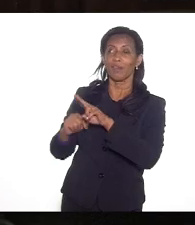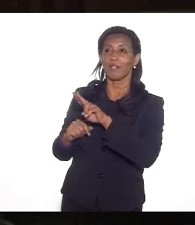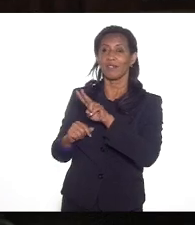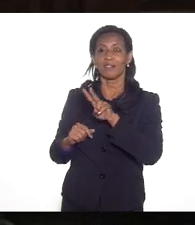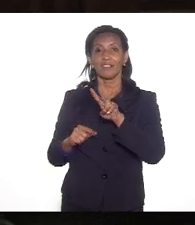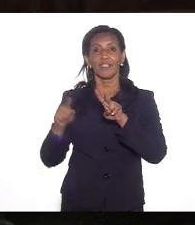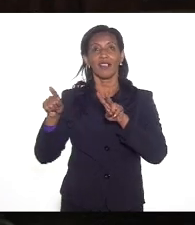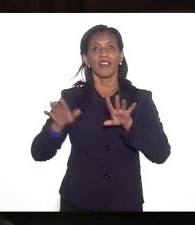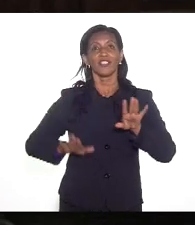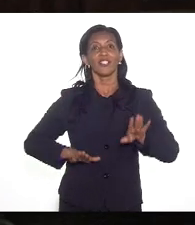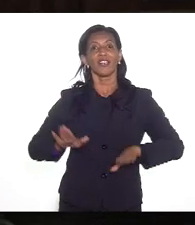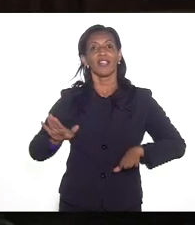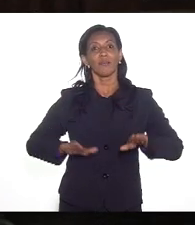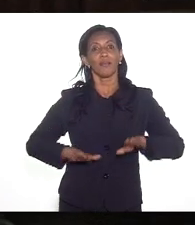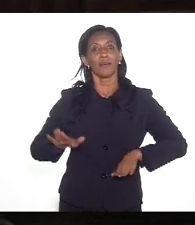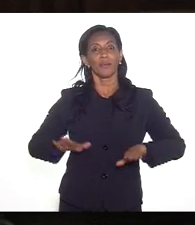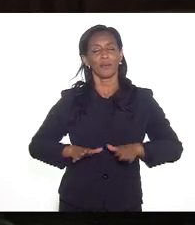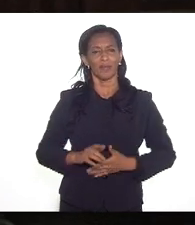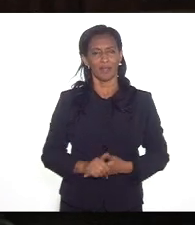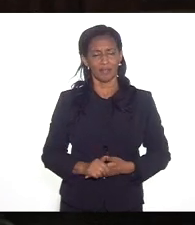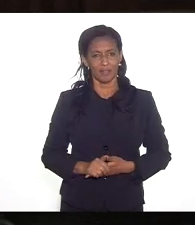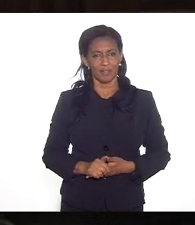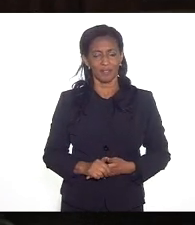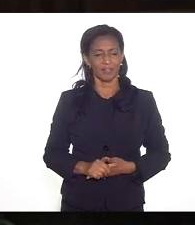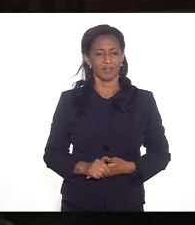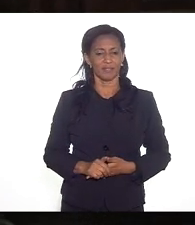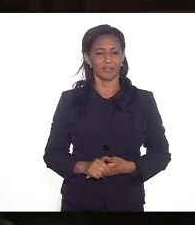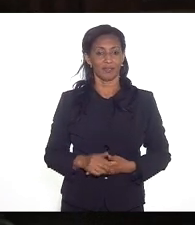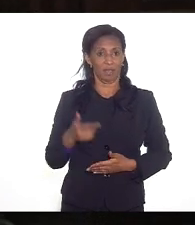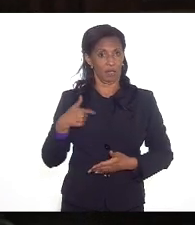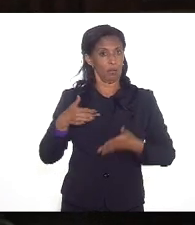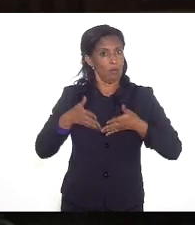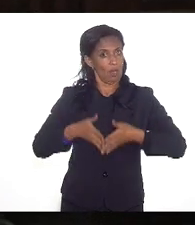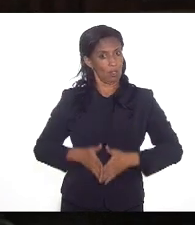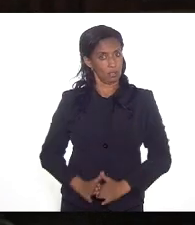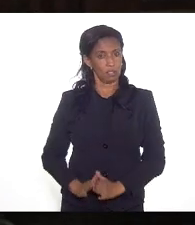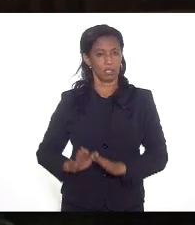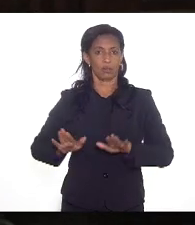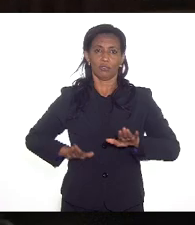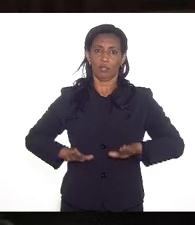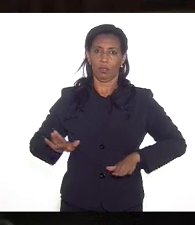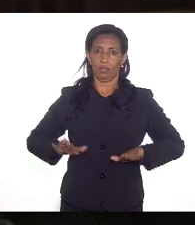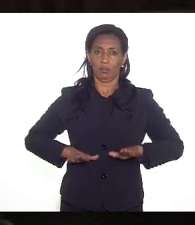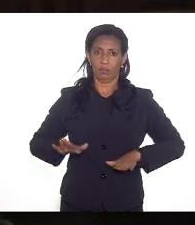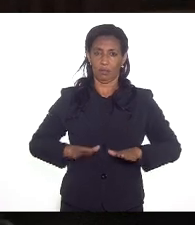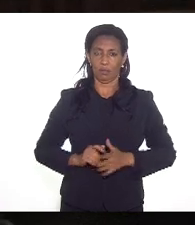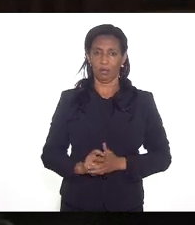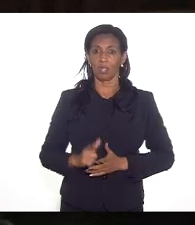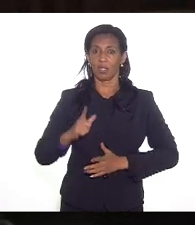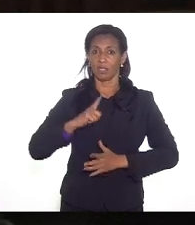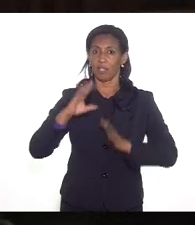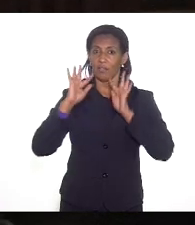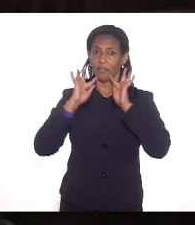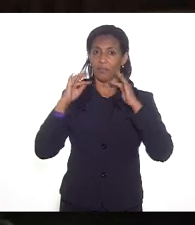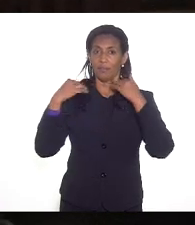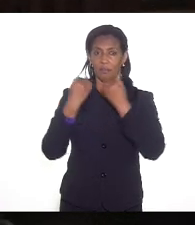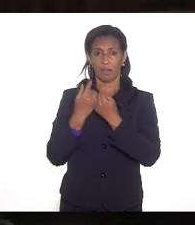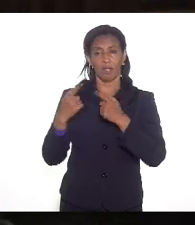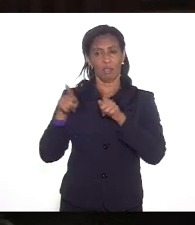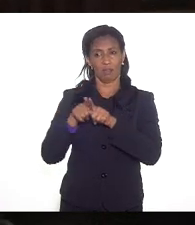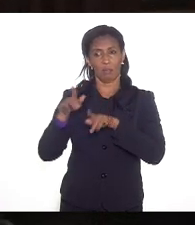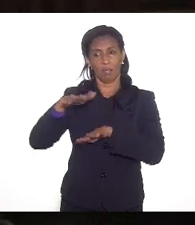e Jacarepaguá eu nasci em Jacarepaguá e tinha família e